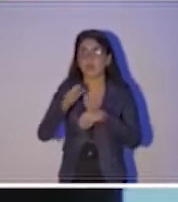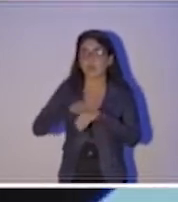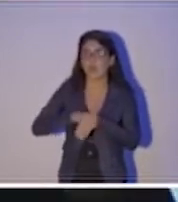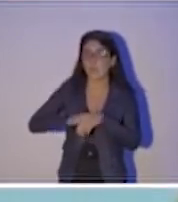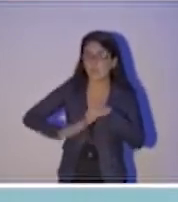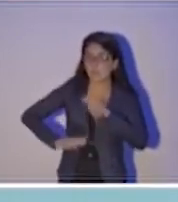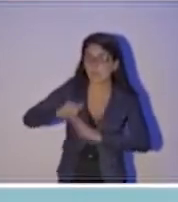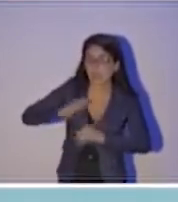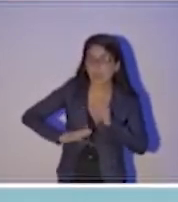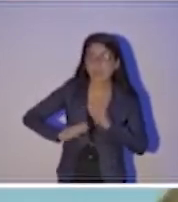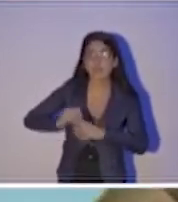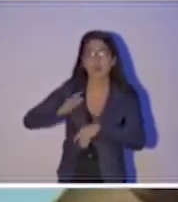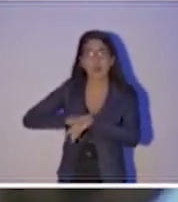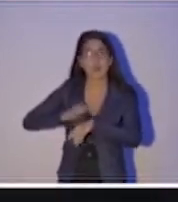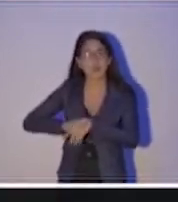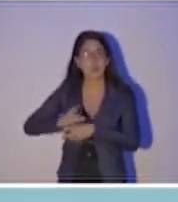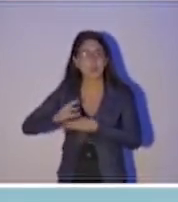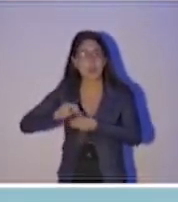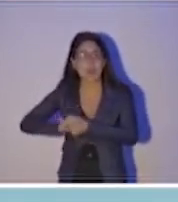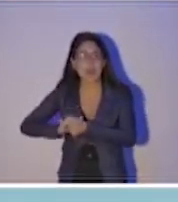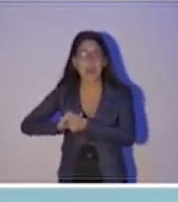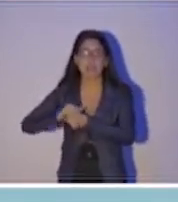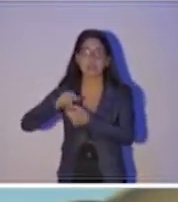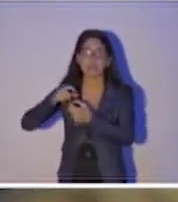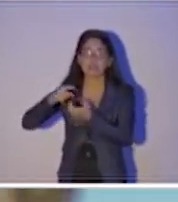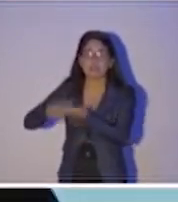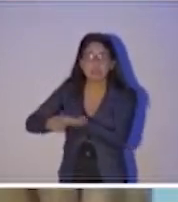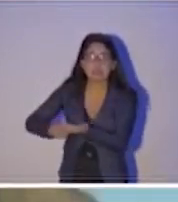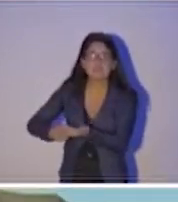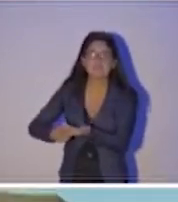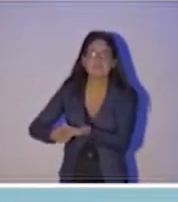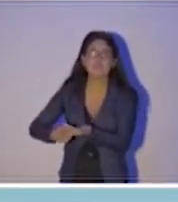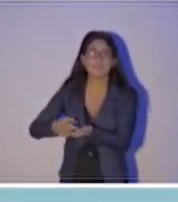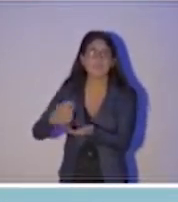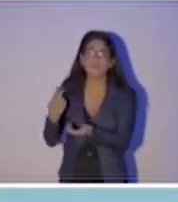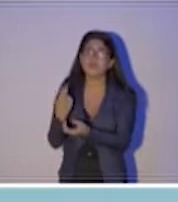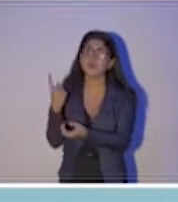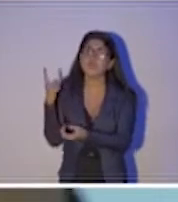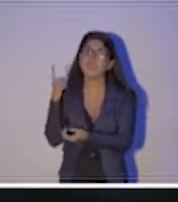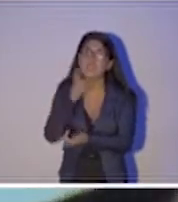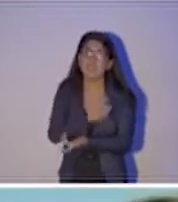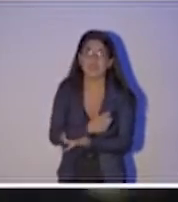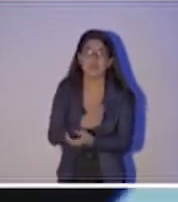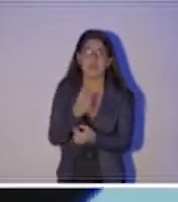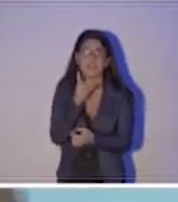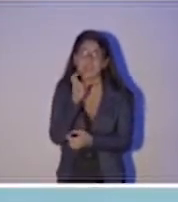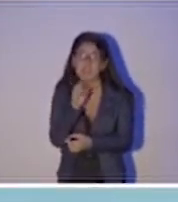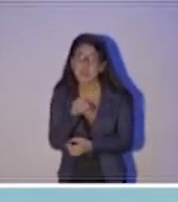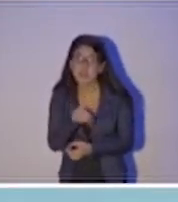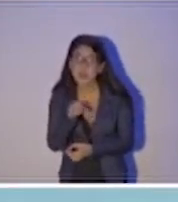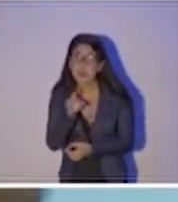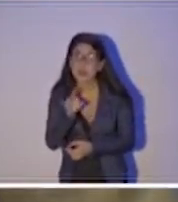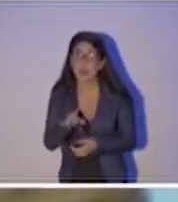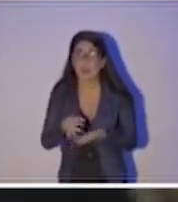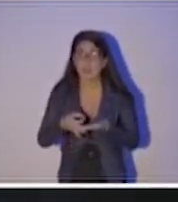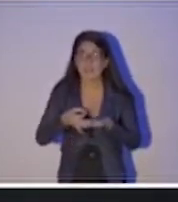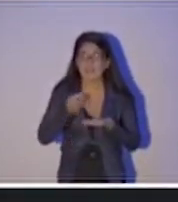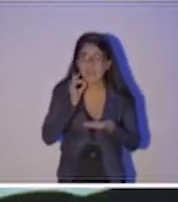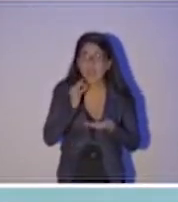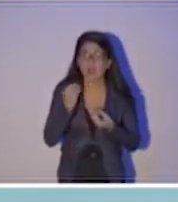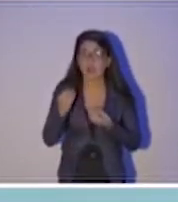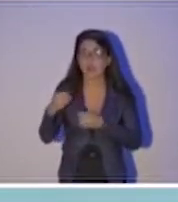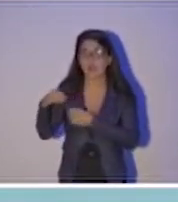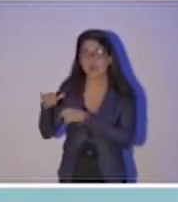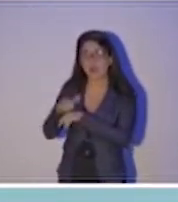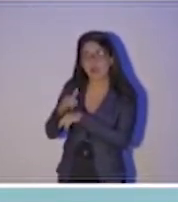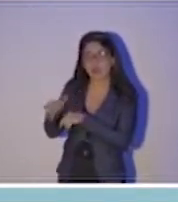momentos qualitativos de alinhamento. Esses momentos em que a gente possa compartilhar um com o outro as estratégias que